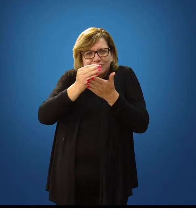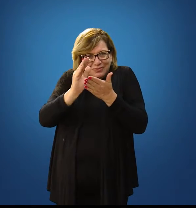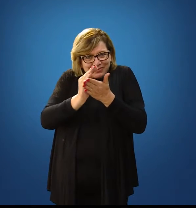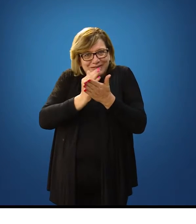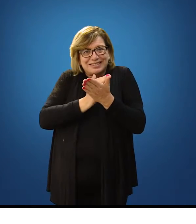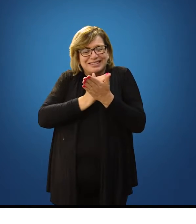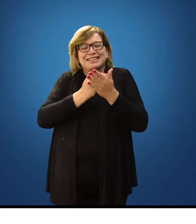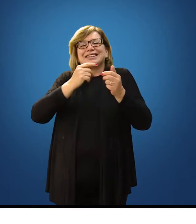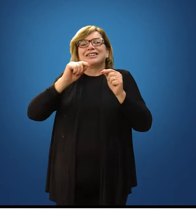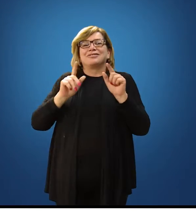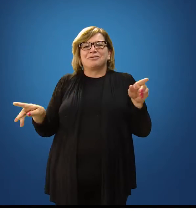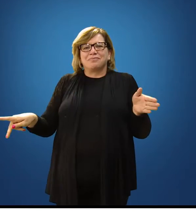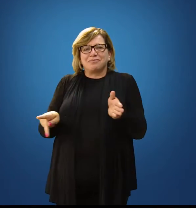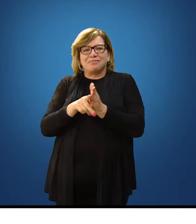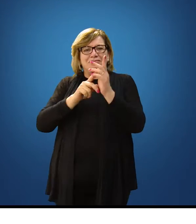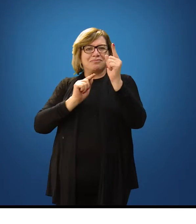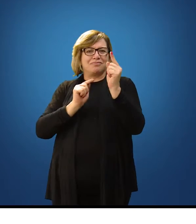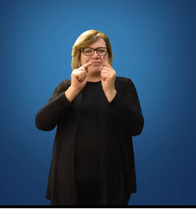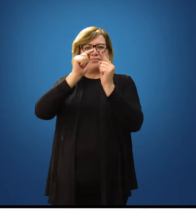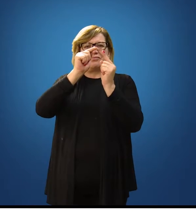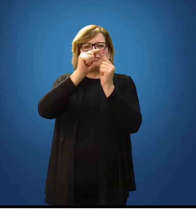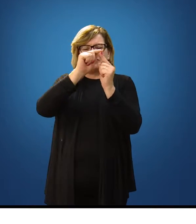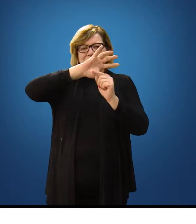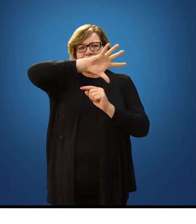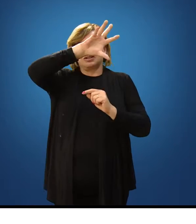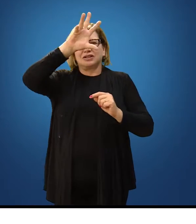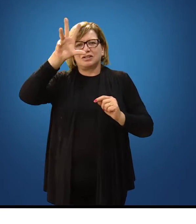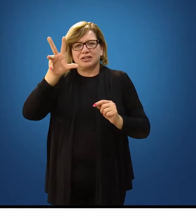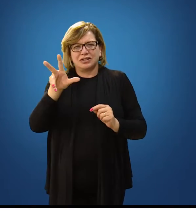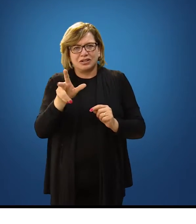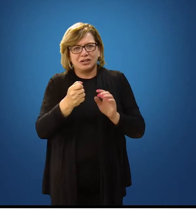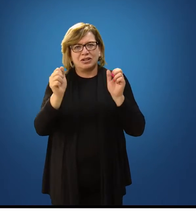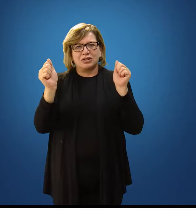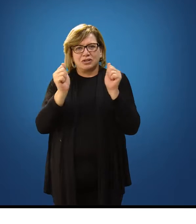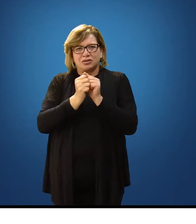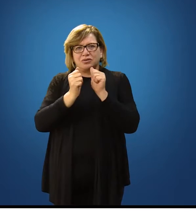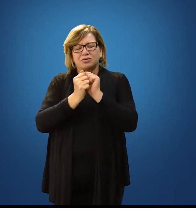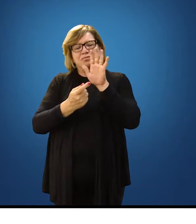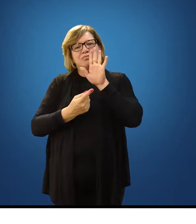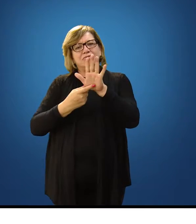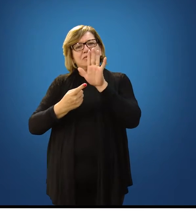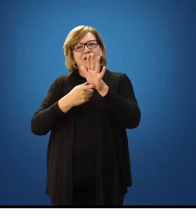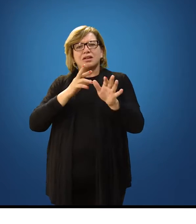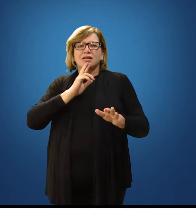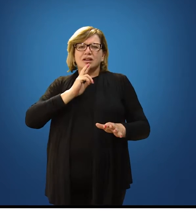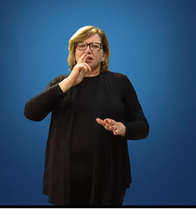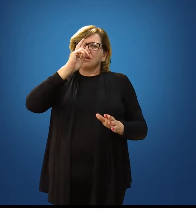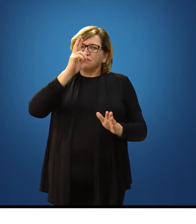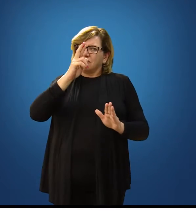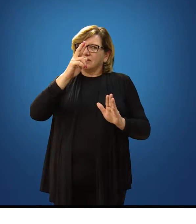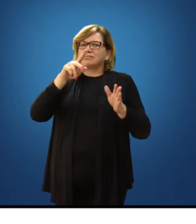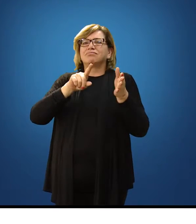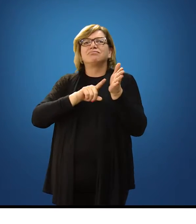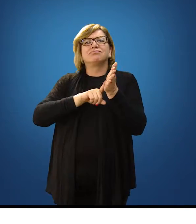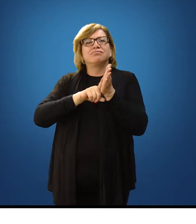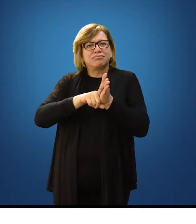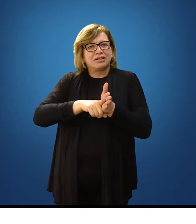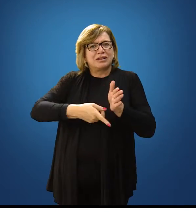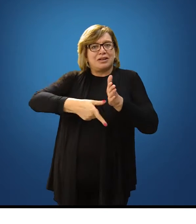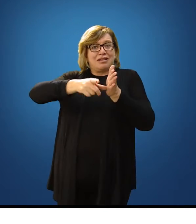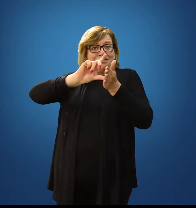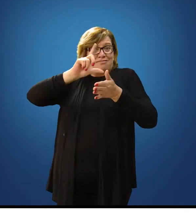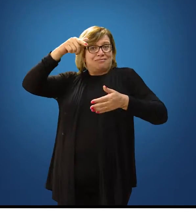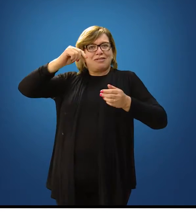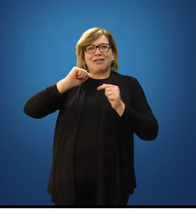do objetivo geral e junto representam a resposta àquela pergunta lá em cima do problema de